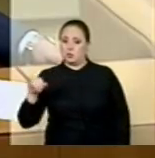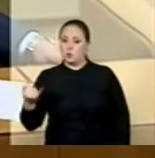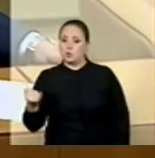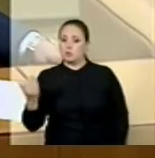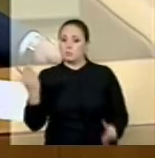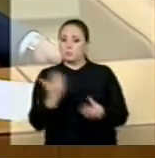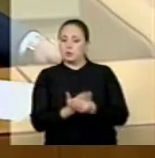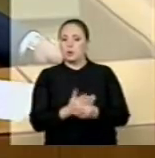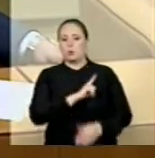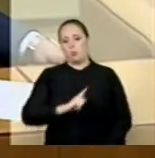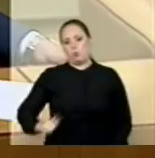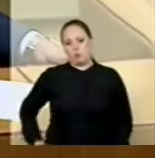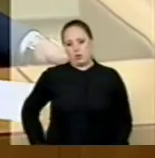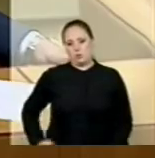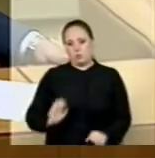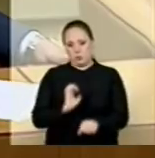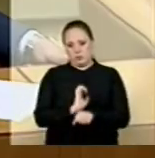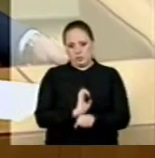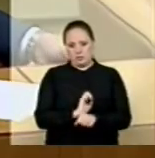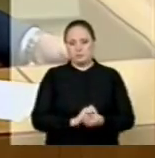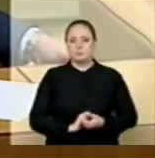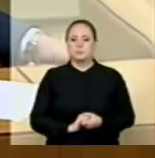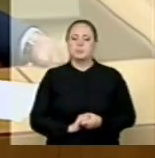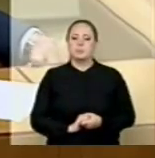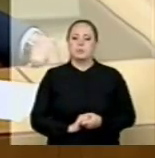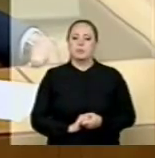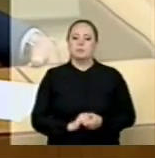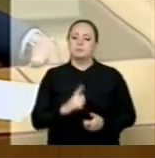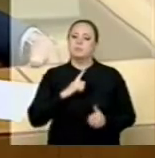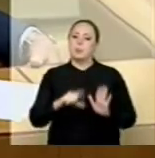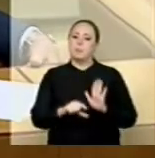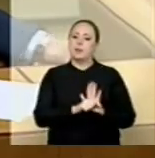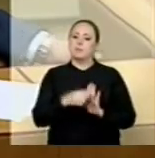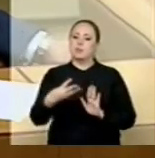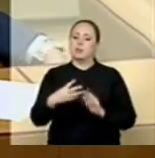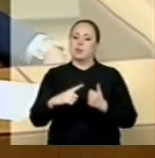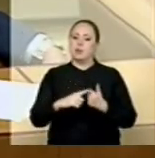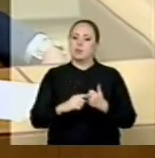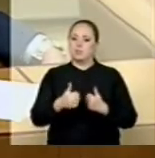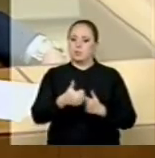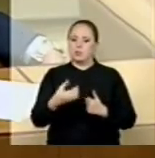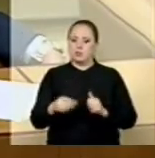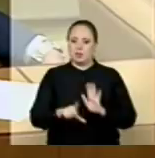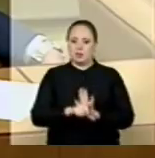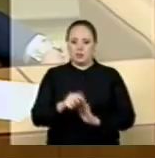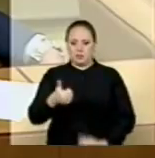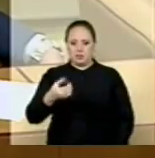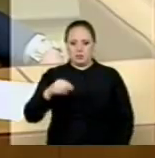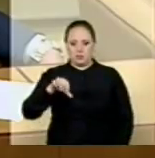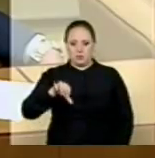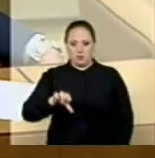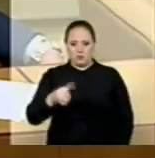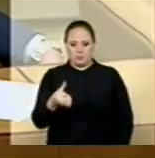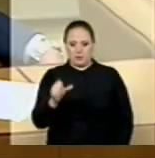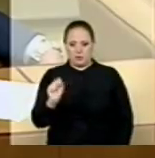Estado. Acionei o parágrafo 3º do artigo 10 da Lei 9868, de